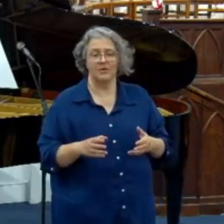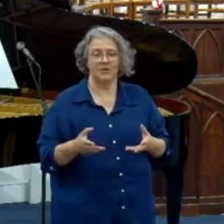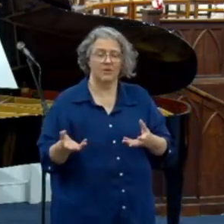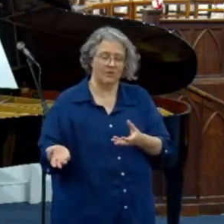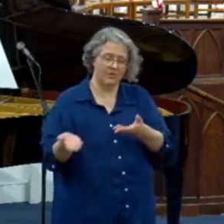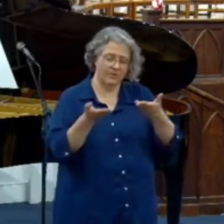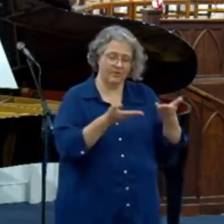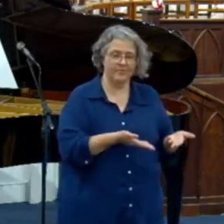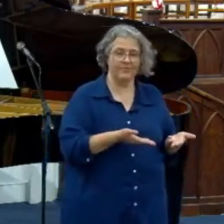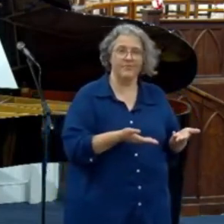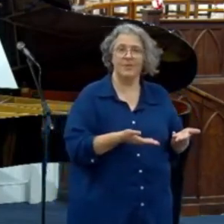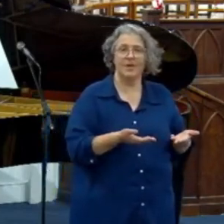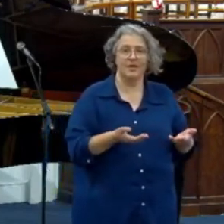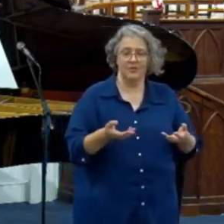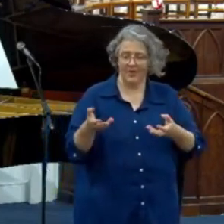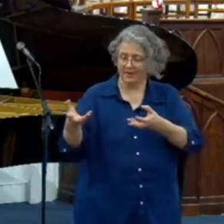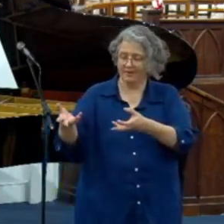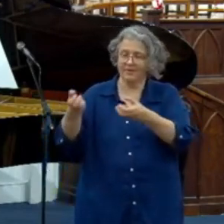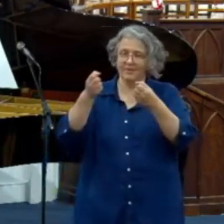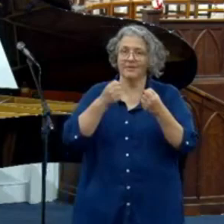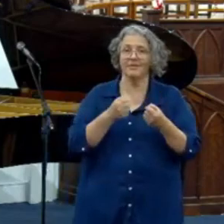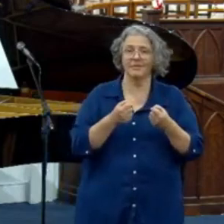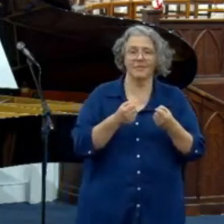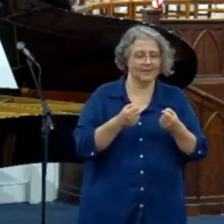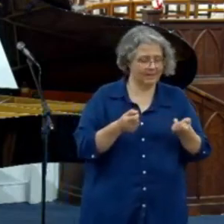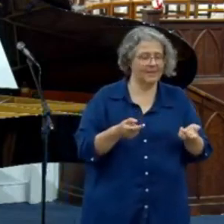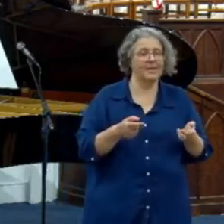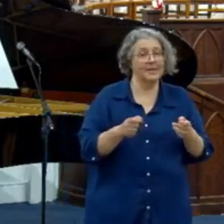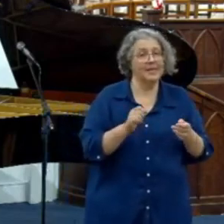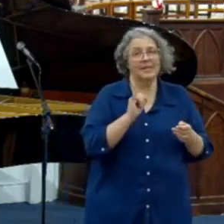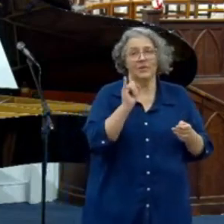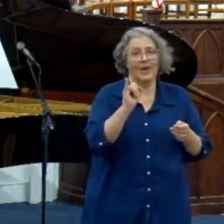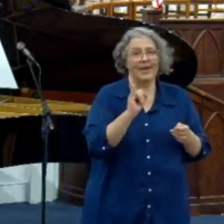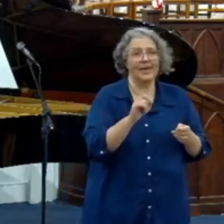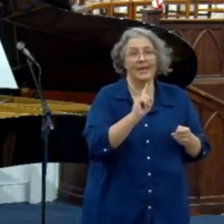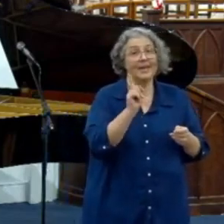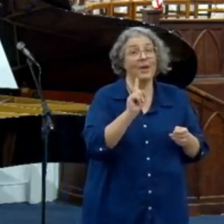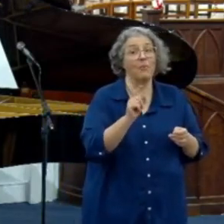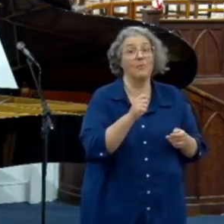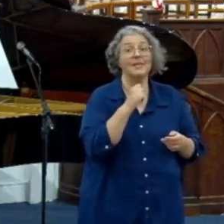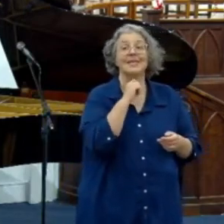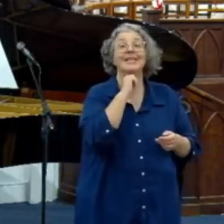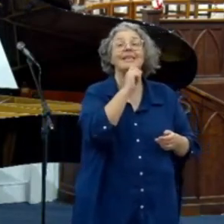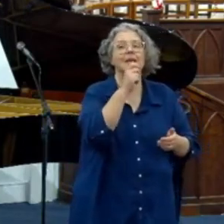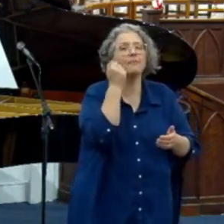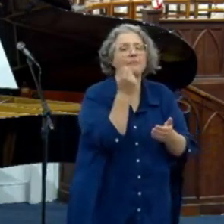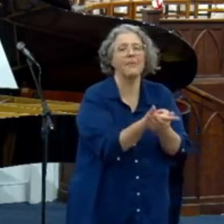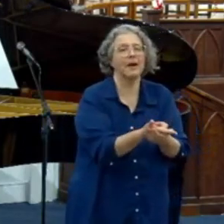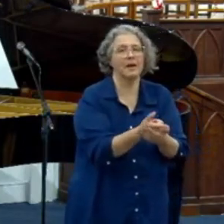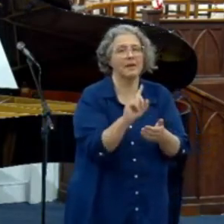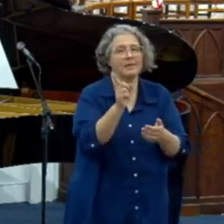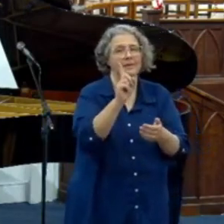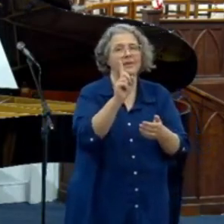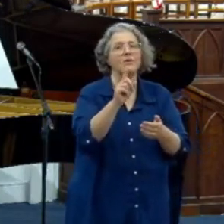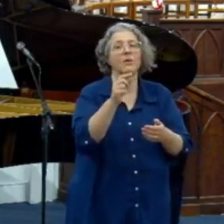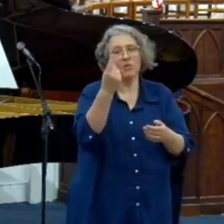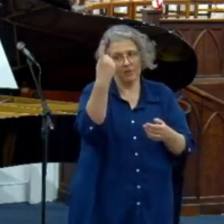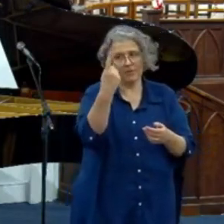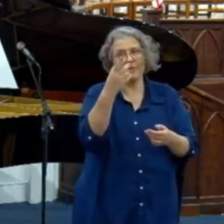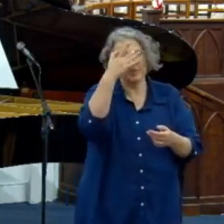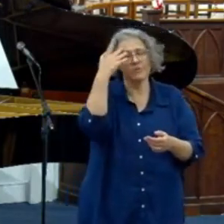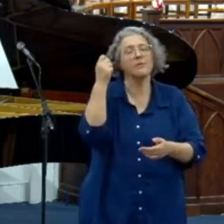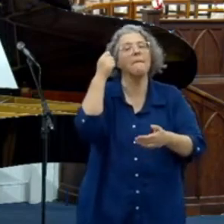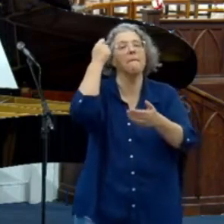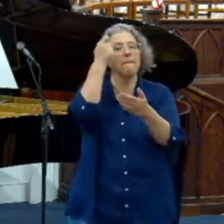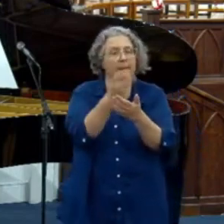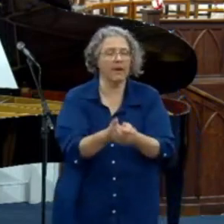quem paga então? Quando Calvino, trabalhando uma ideia parecida com essa, no seu primeiro